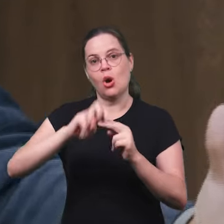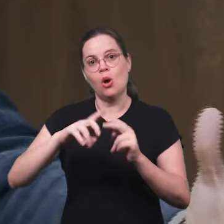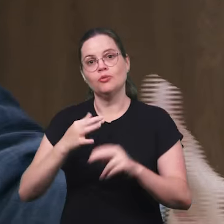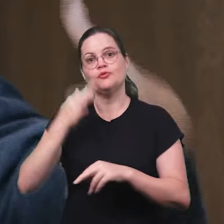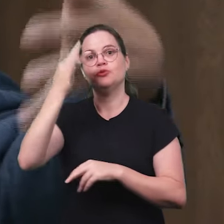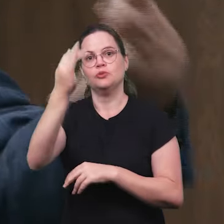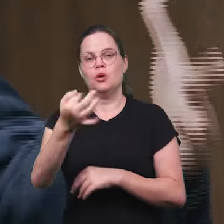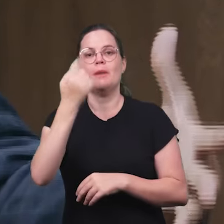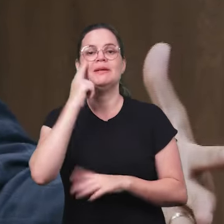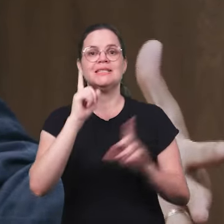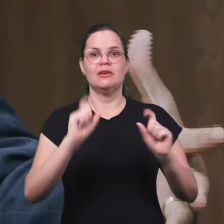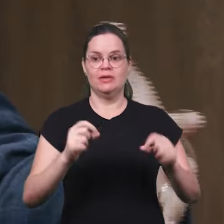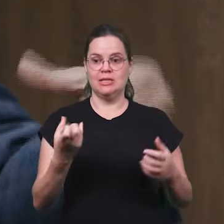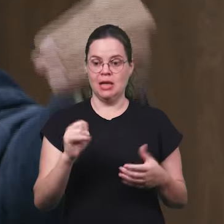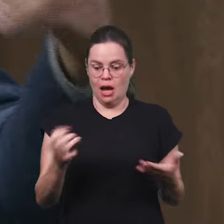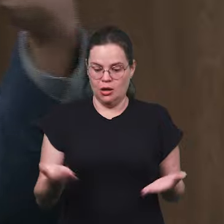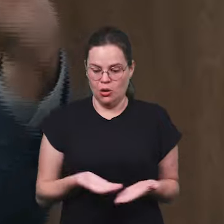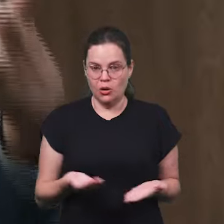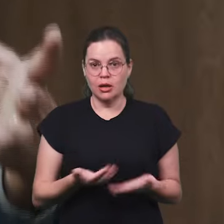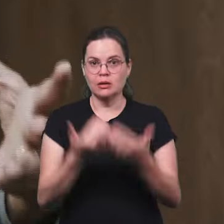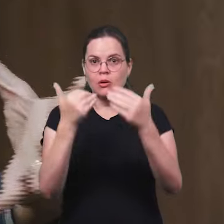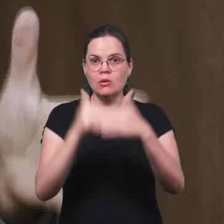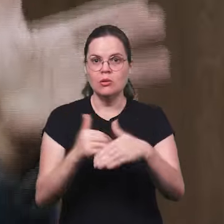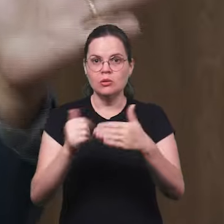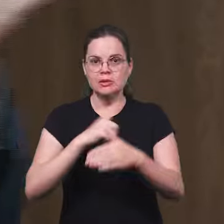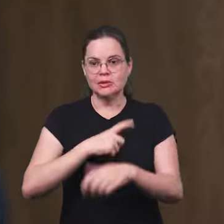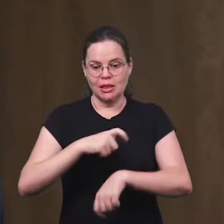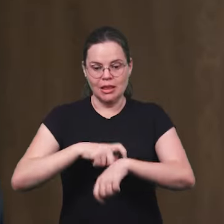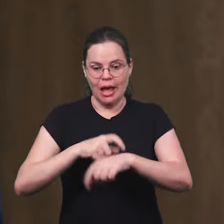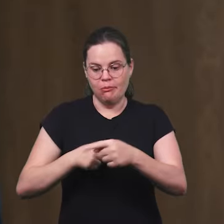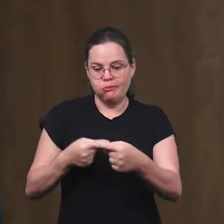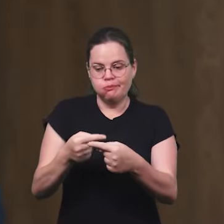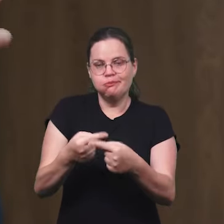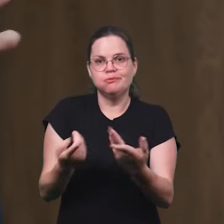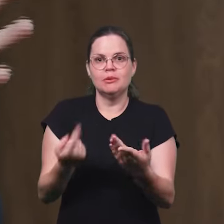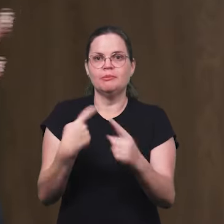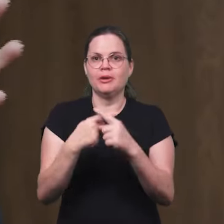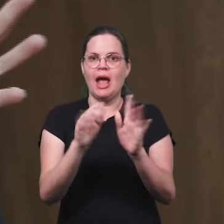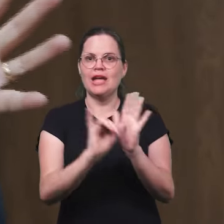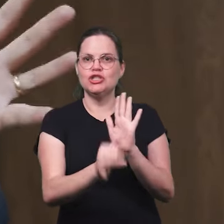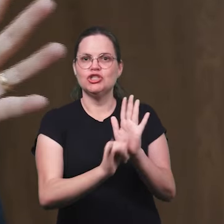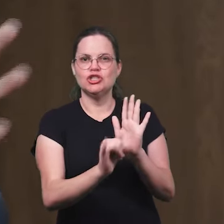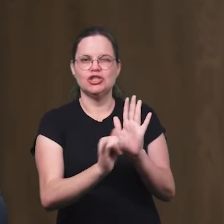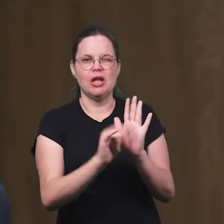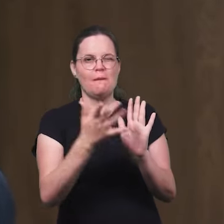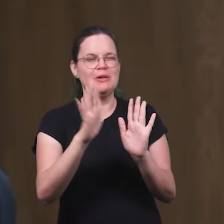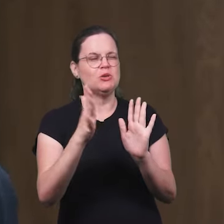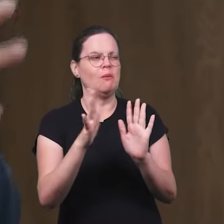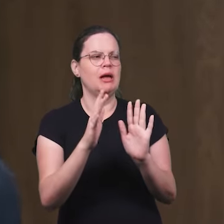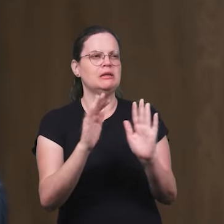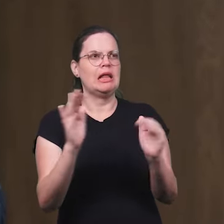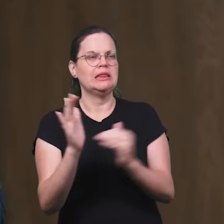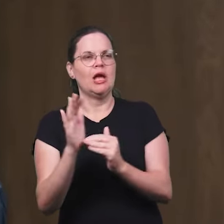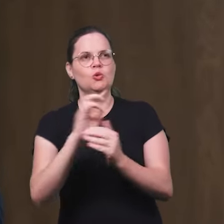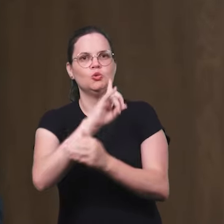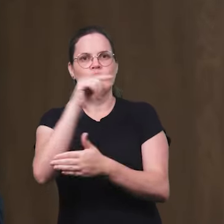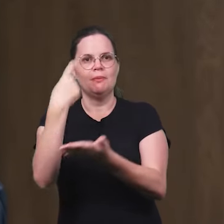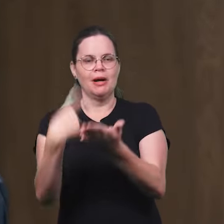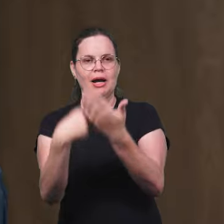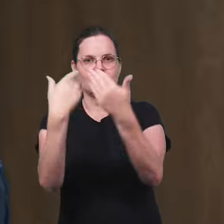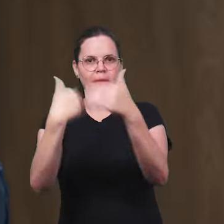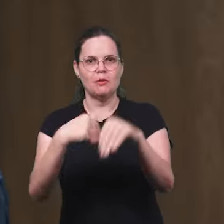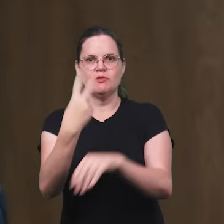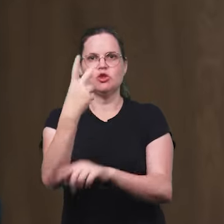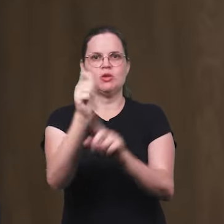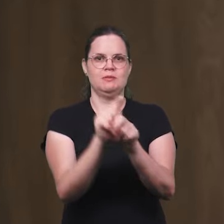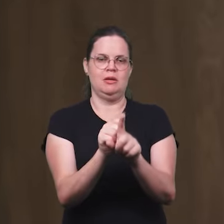está aí, saiu, e você tem pouco tempo, que geralmente dos editais, até a prova são 2 meses, 3 meses. Então,